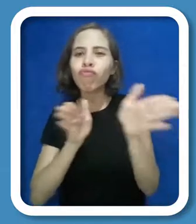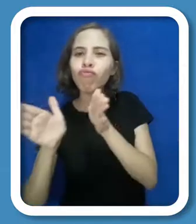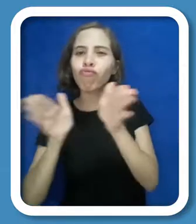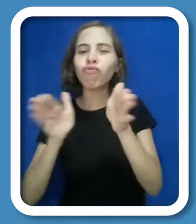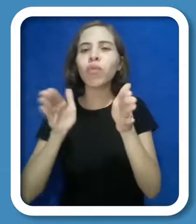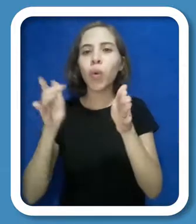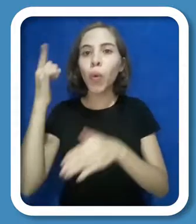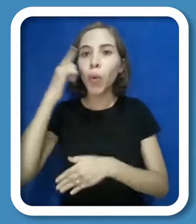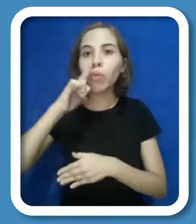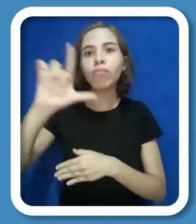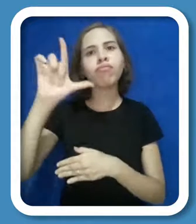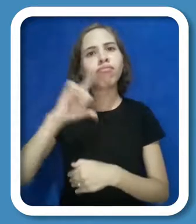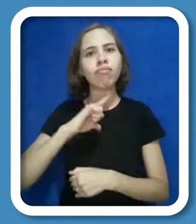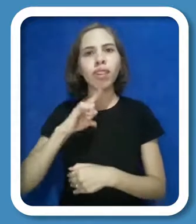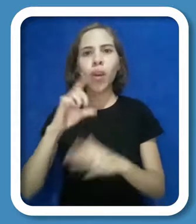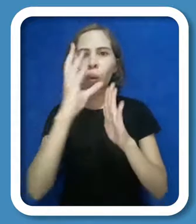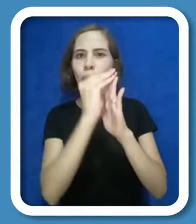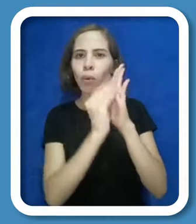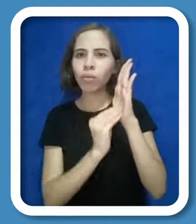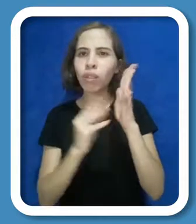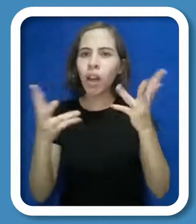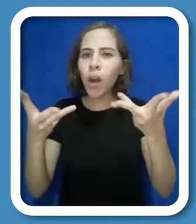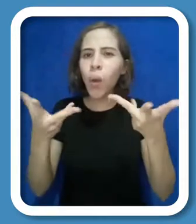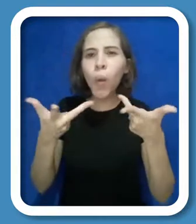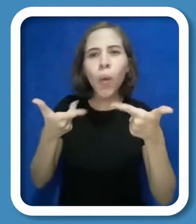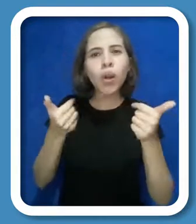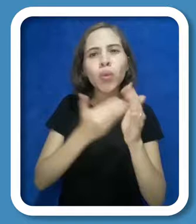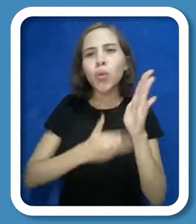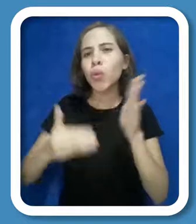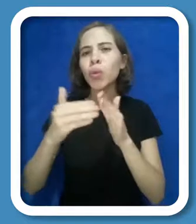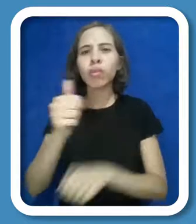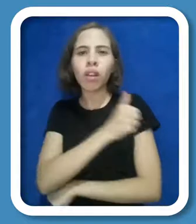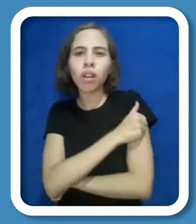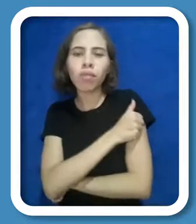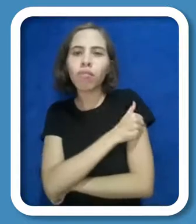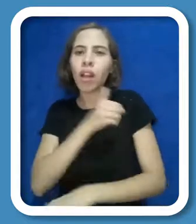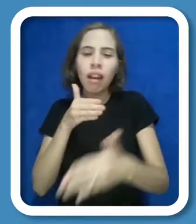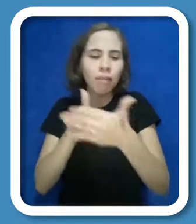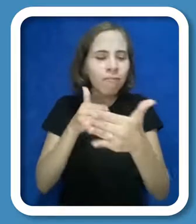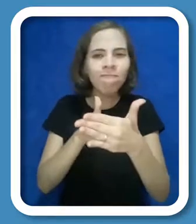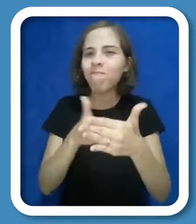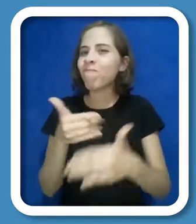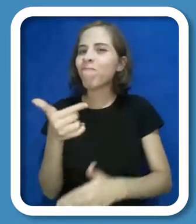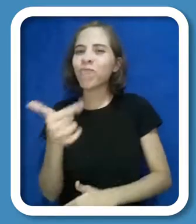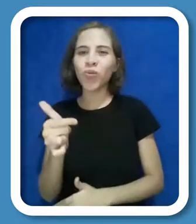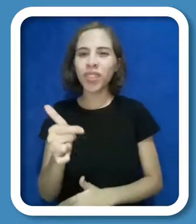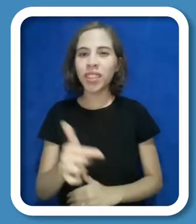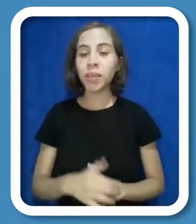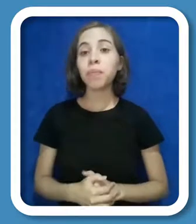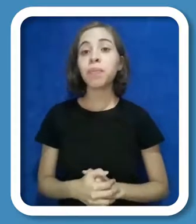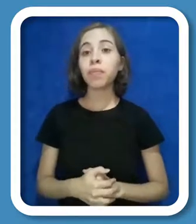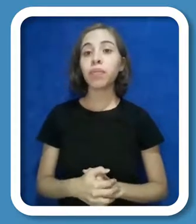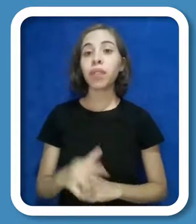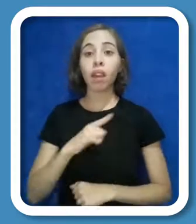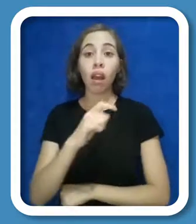acessível, para que você possa trazer o conteúdo com qualidade para todos os seus alunos, sem limite. Isso lida